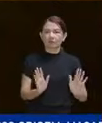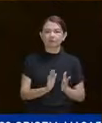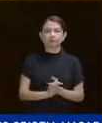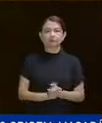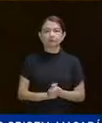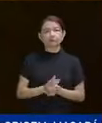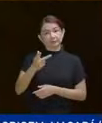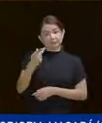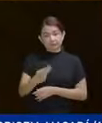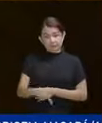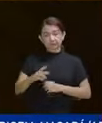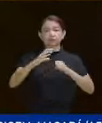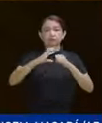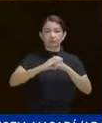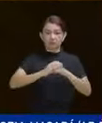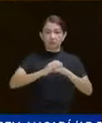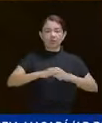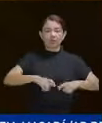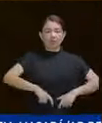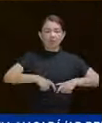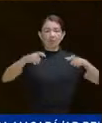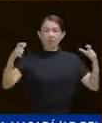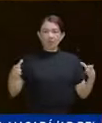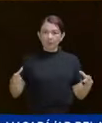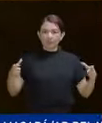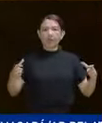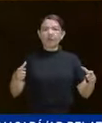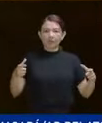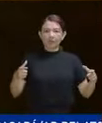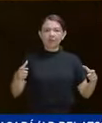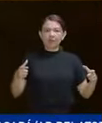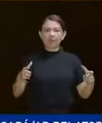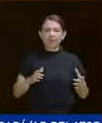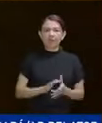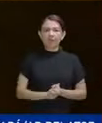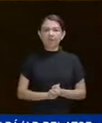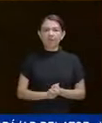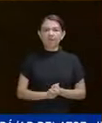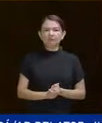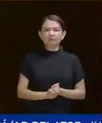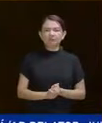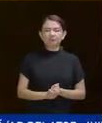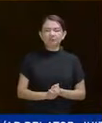este tribunal, por maioria absoluta, reconheceu